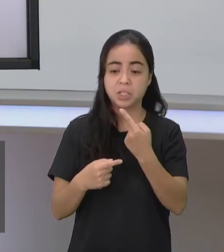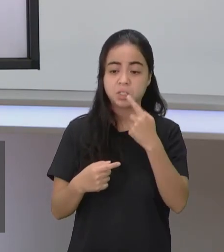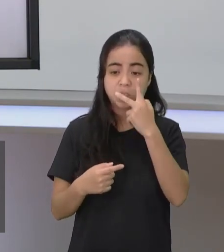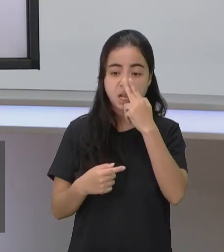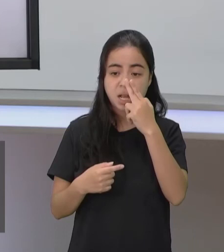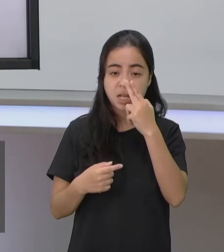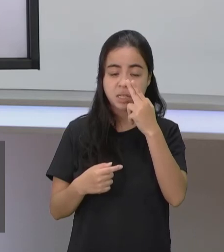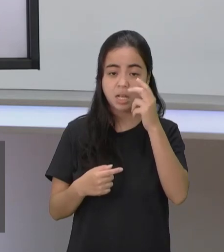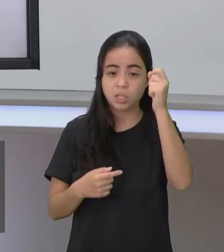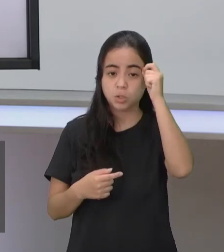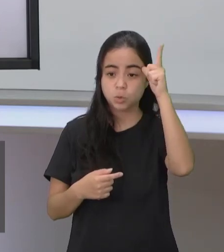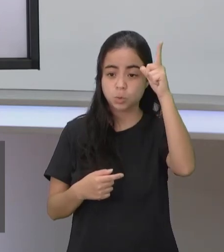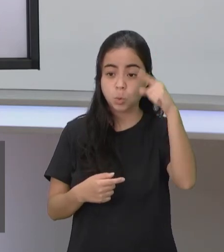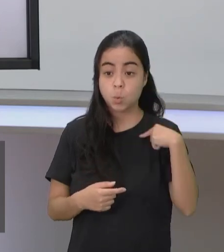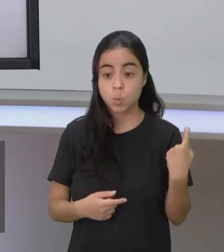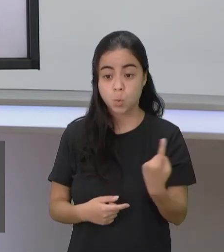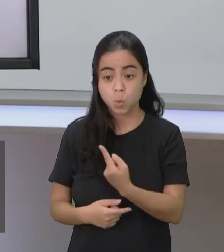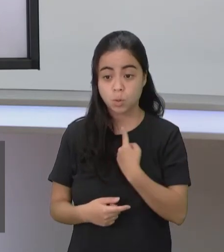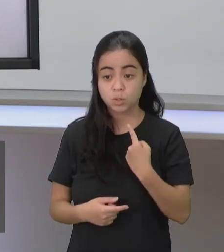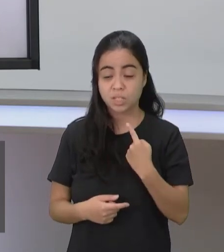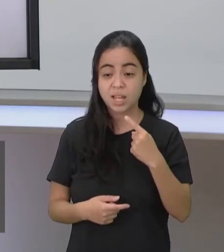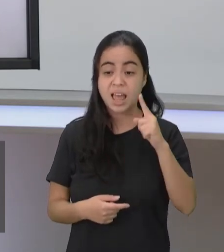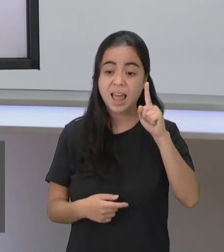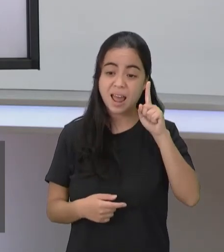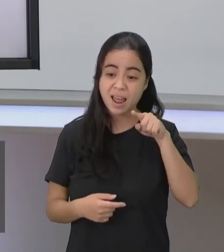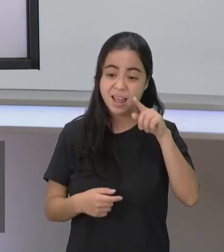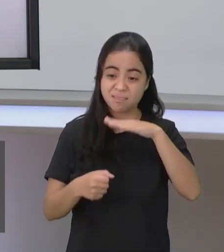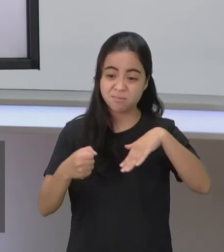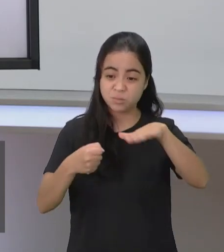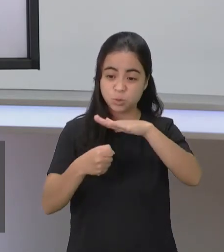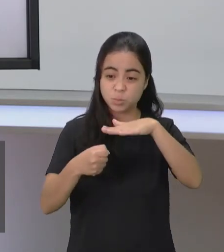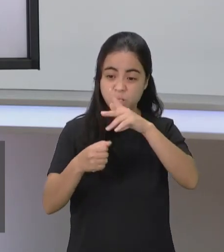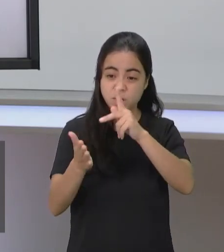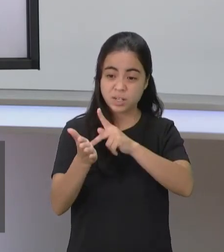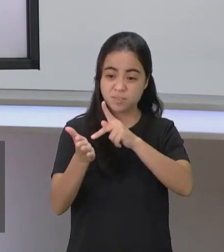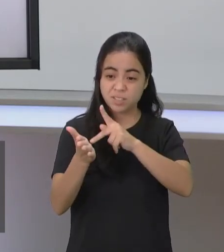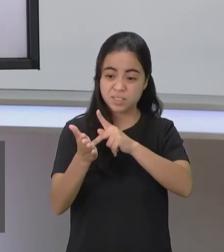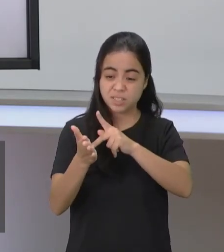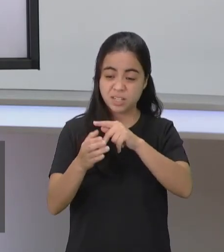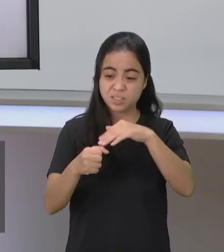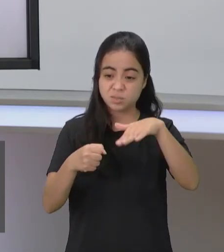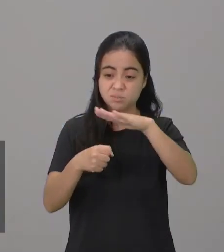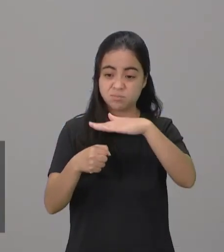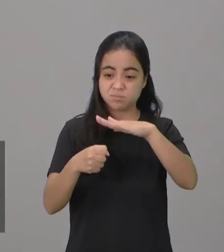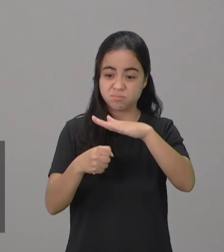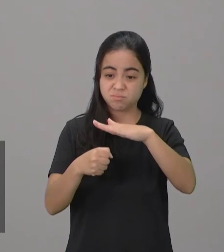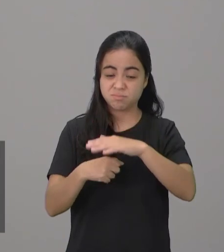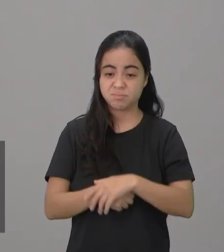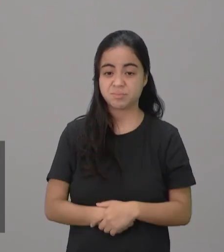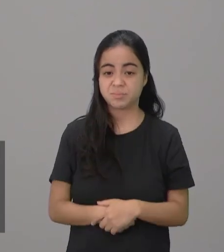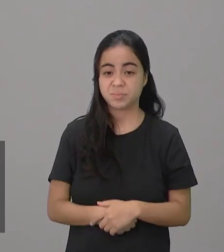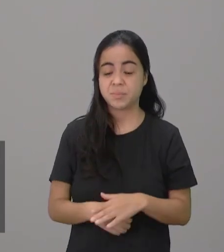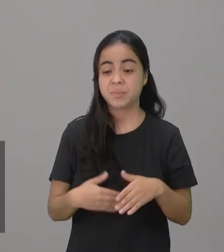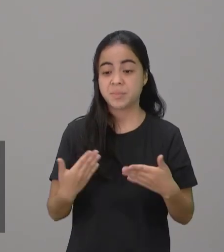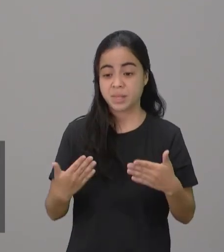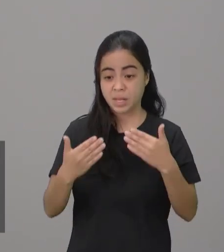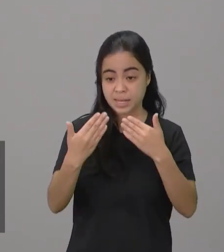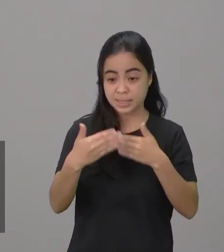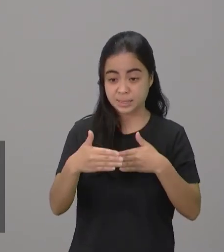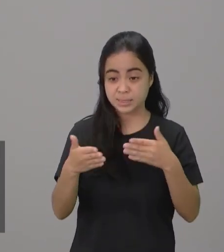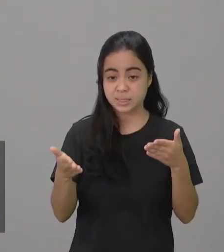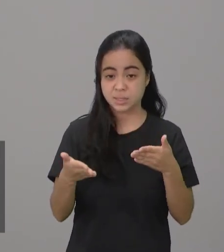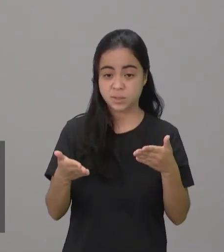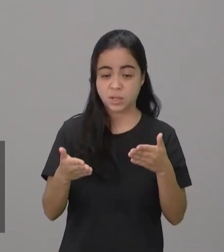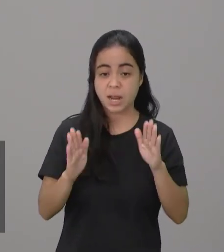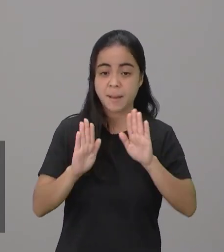nossa cultura, por ser nossa, ela é absoluta e uma verdade absoluta também? E o que atesta isso, né, sei que está